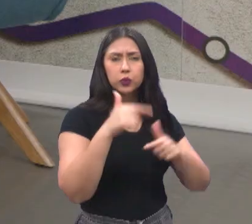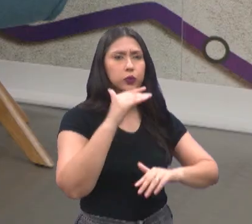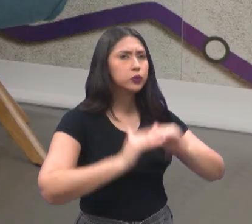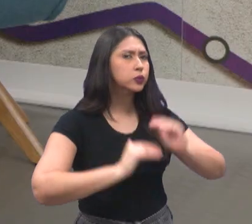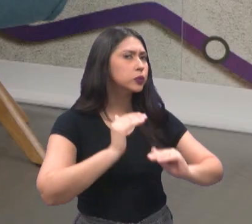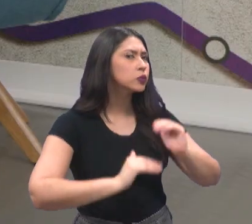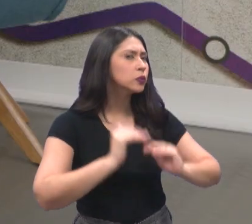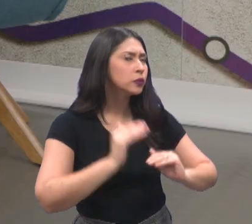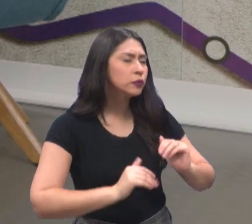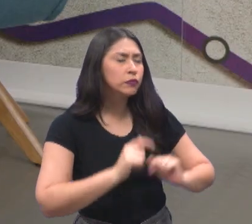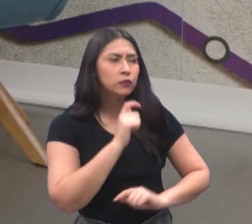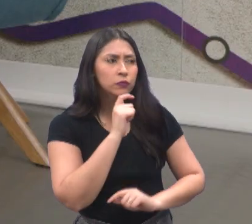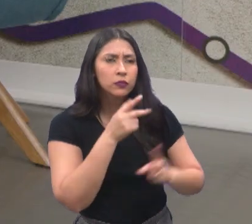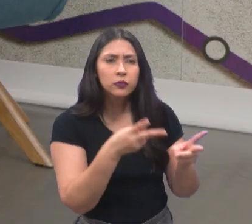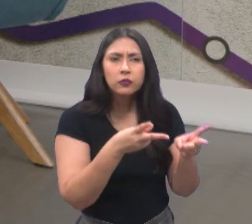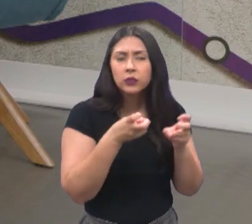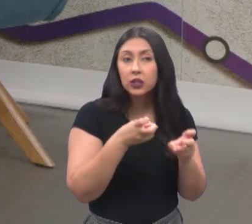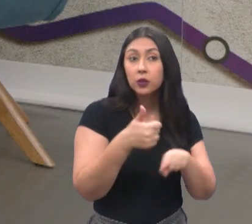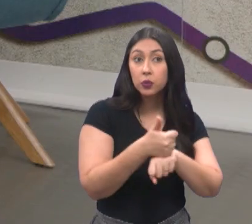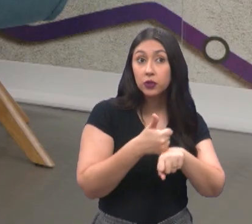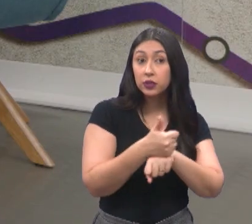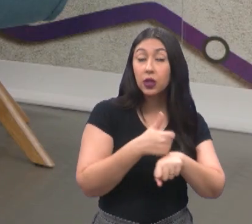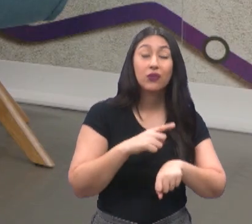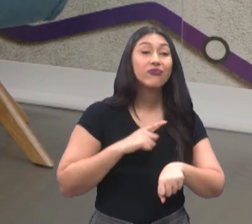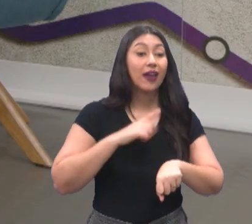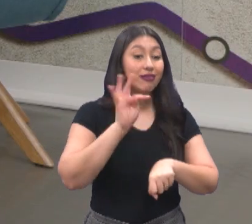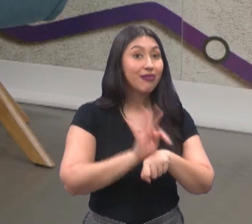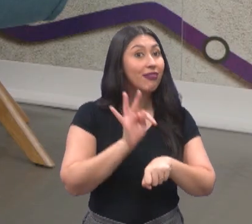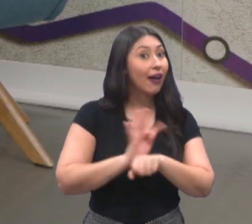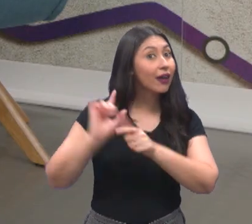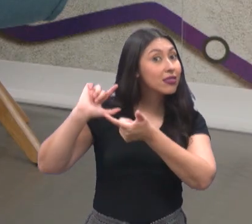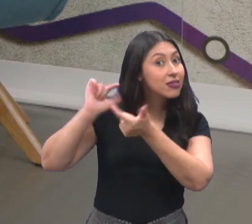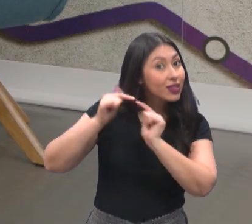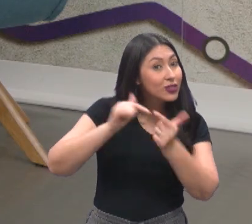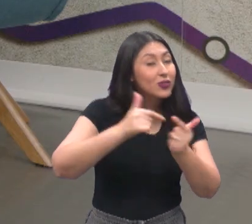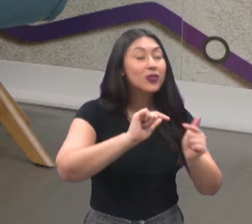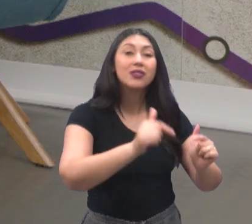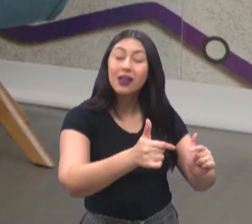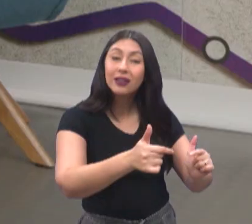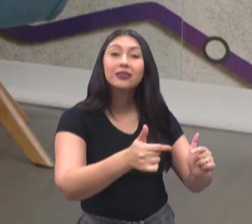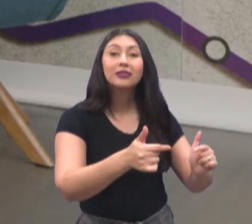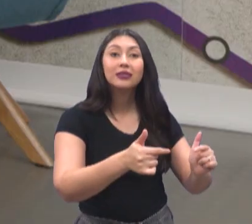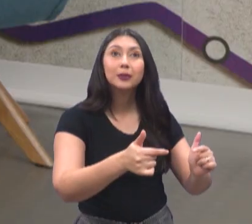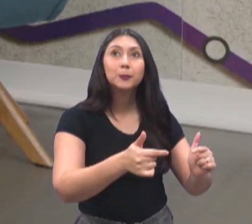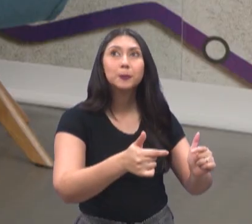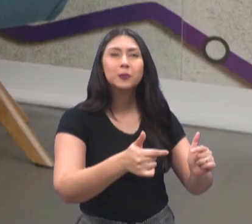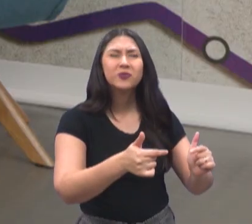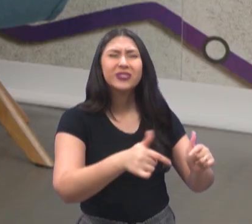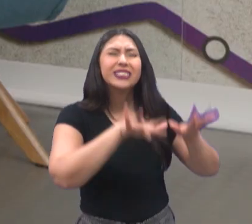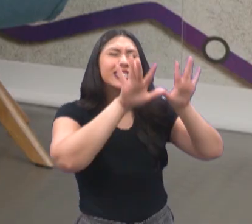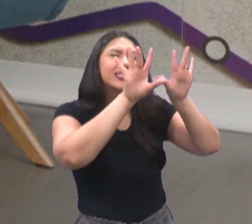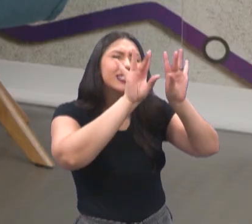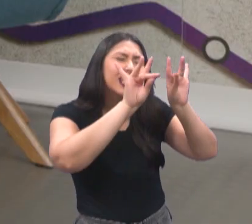né, a gente vê que é uma profissão que usa técnicas muito tradicionais, né, técnicas muito